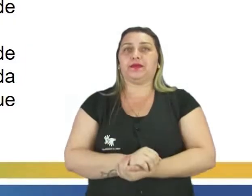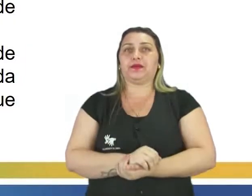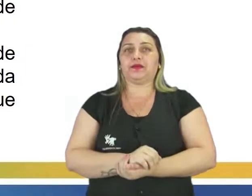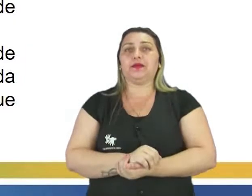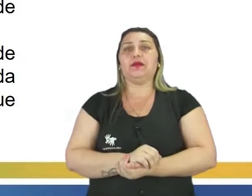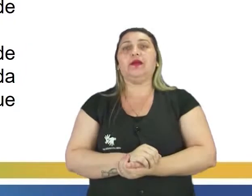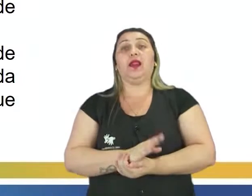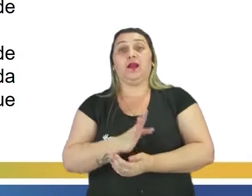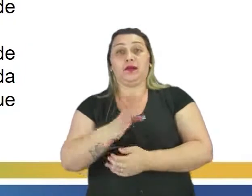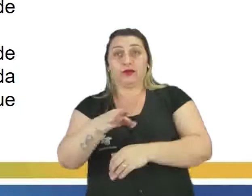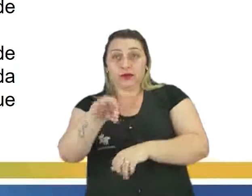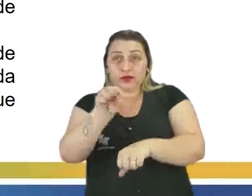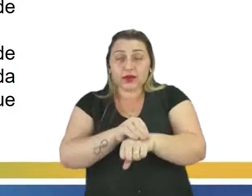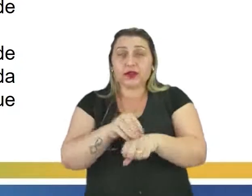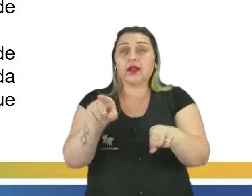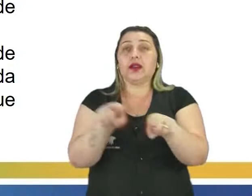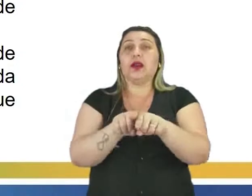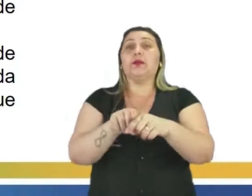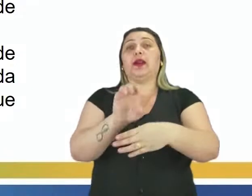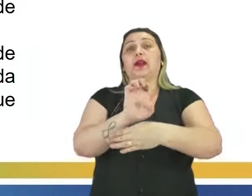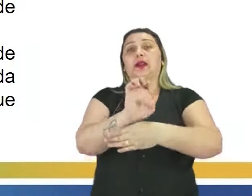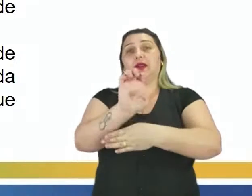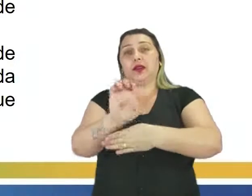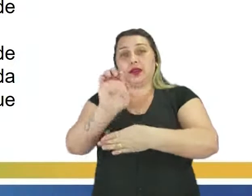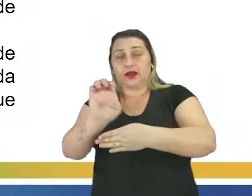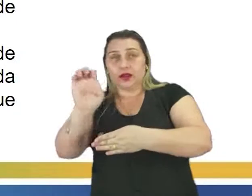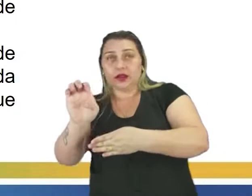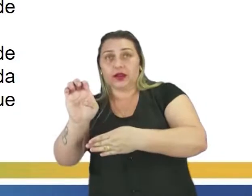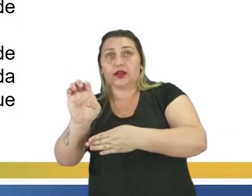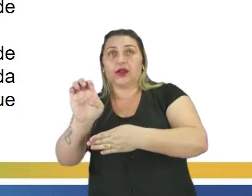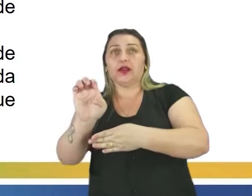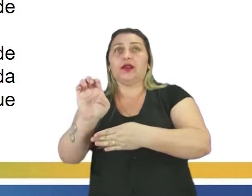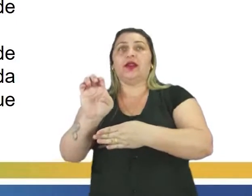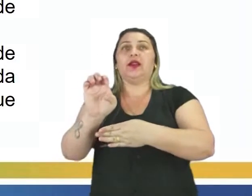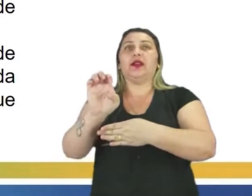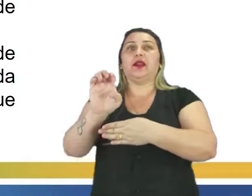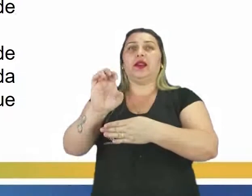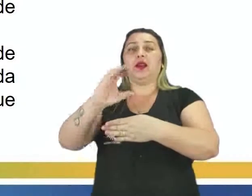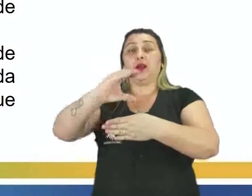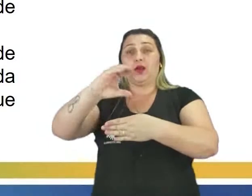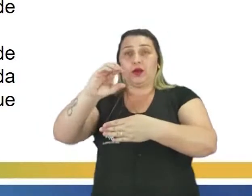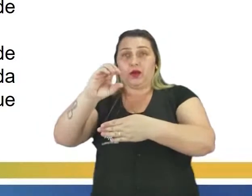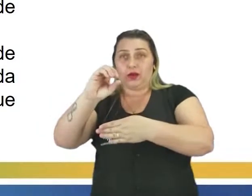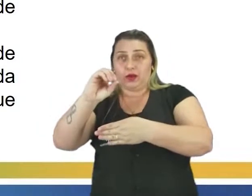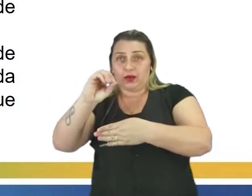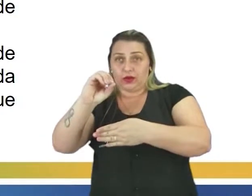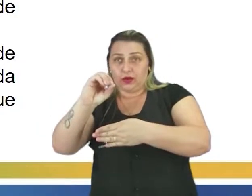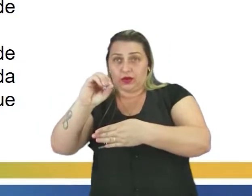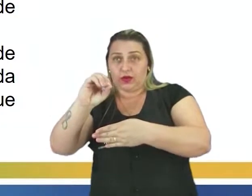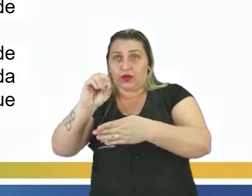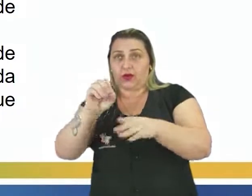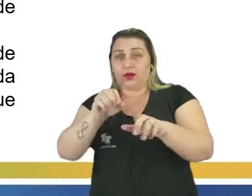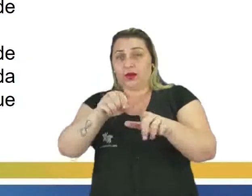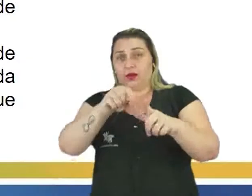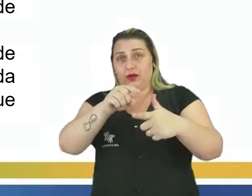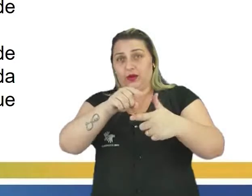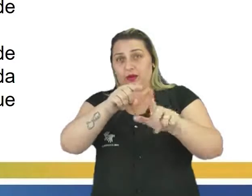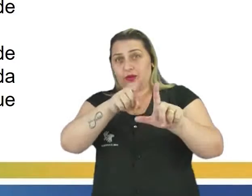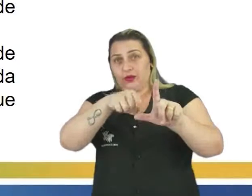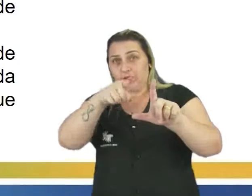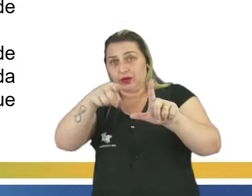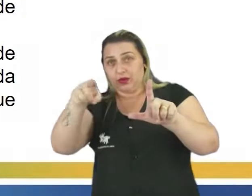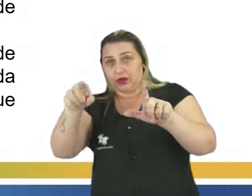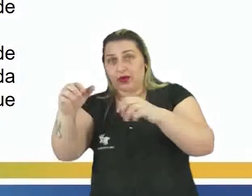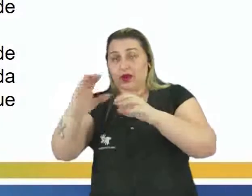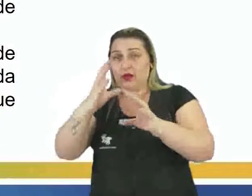Outra conhecida ferramenta estatística é a curva de Lorenz. Trata-se de uma representação gráfica da razão entre a população e o total da